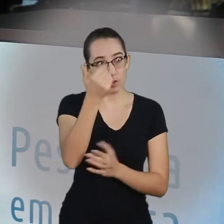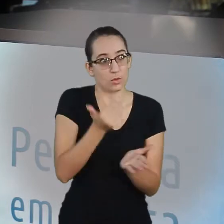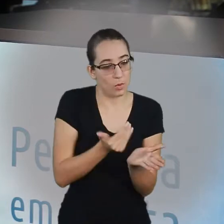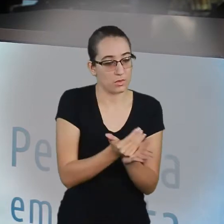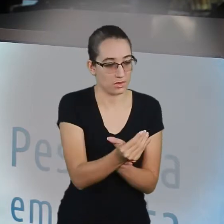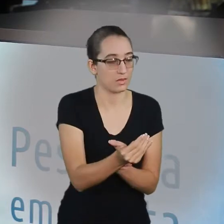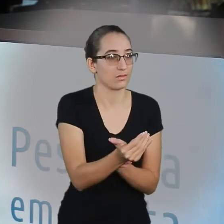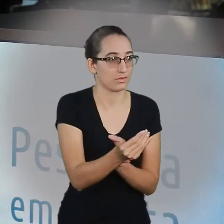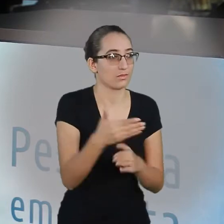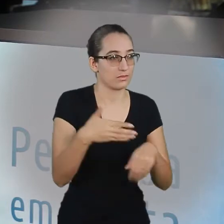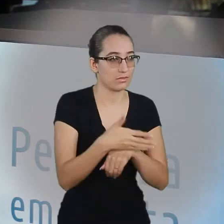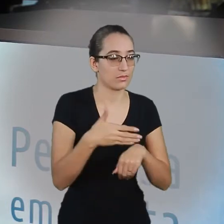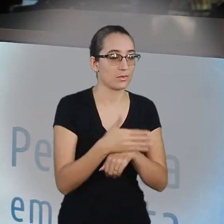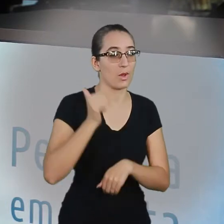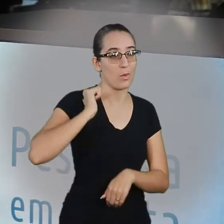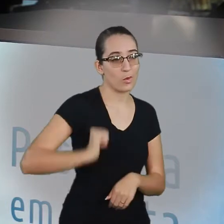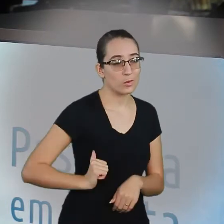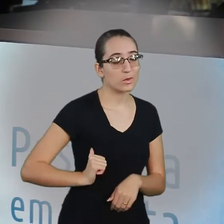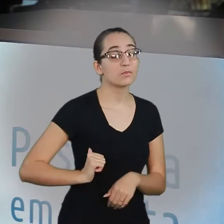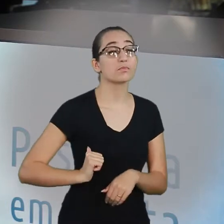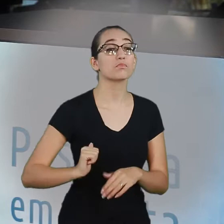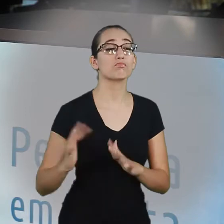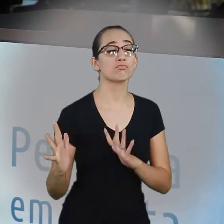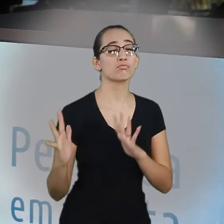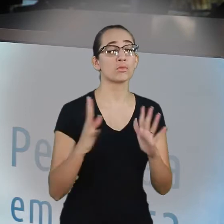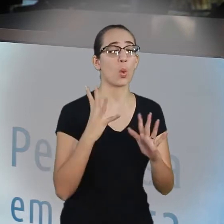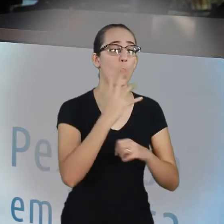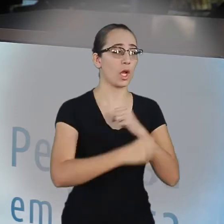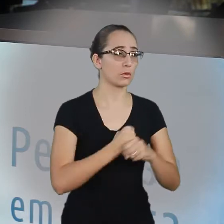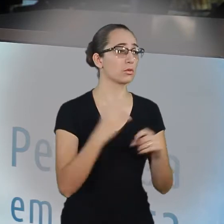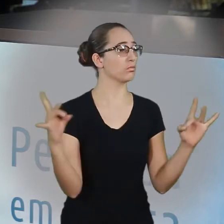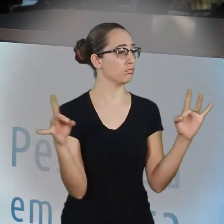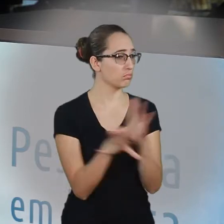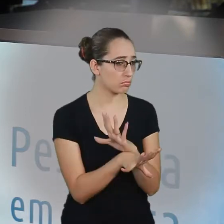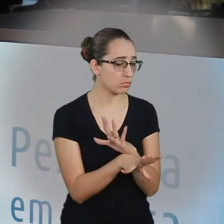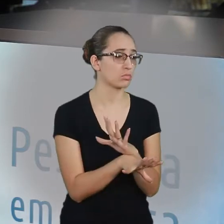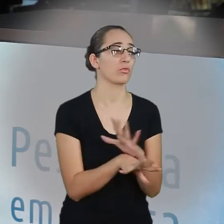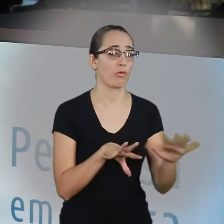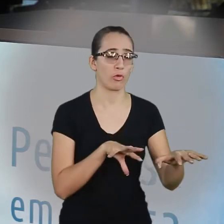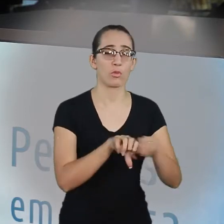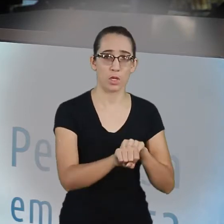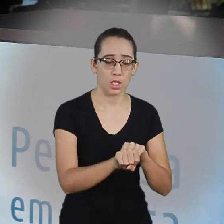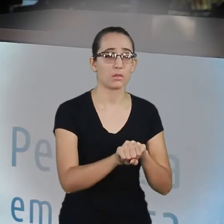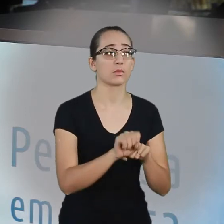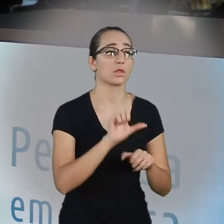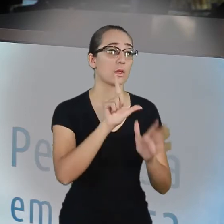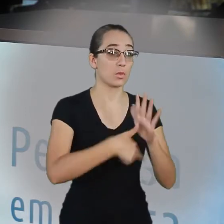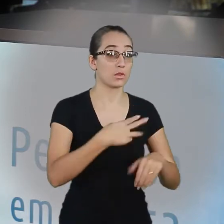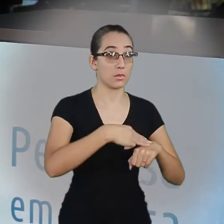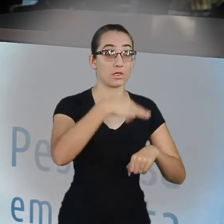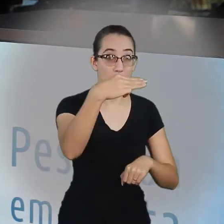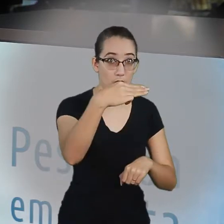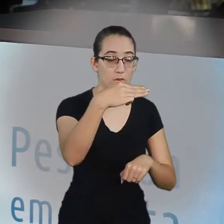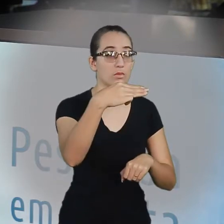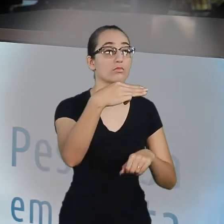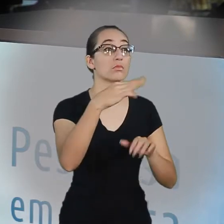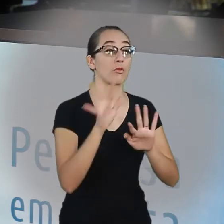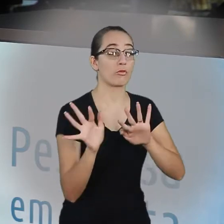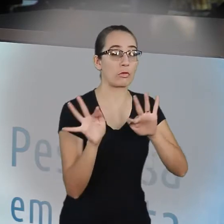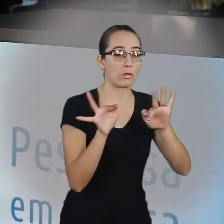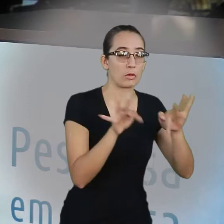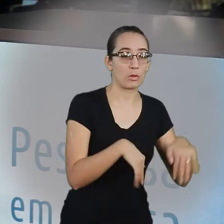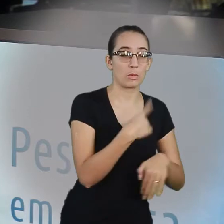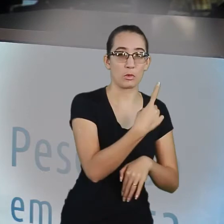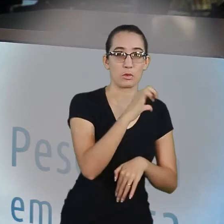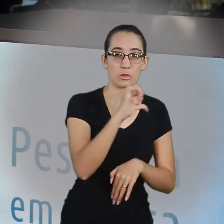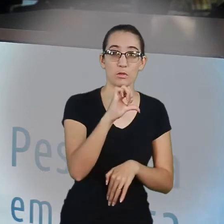graduação. Concluí a graduação em 4 anos, posteriormente fiz um mestrado de 2 anos e no final de 95 eu fui